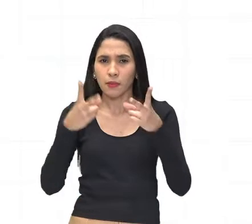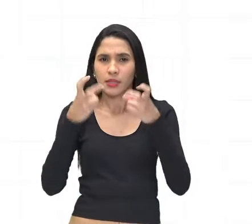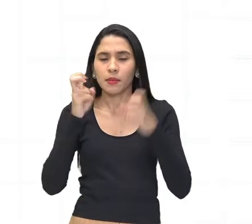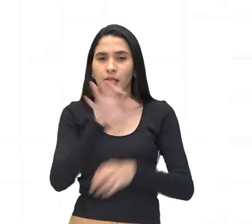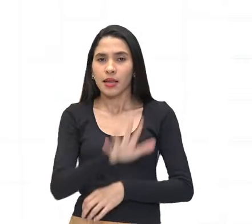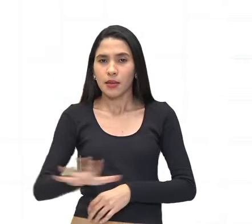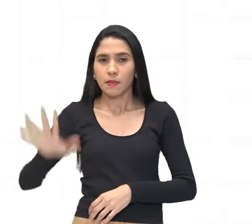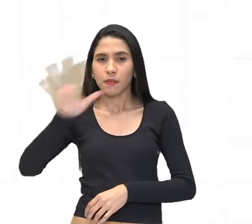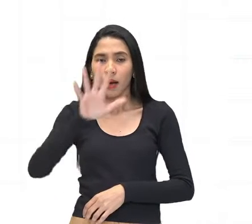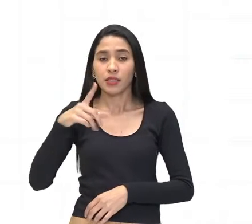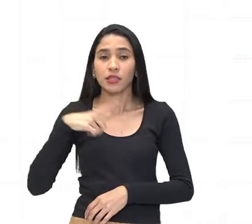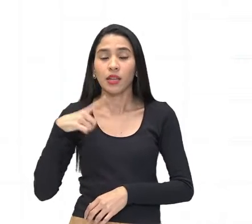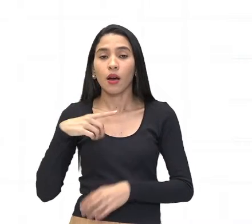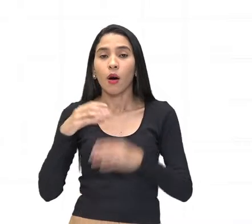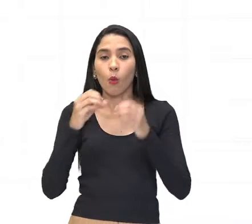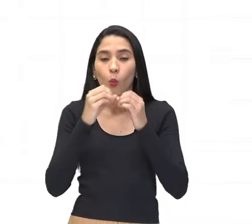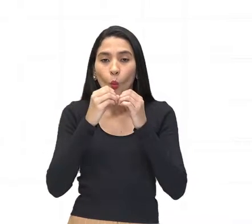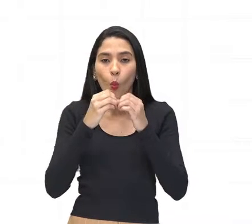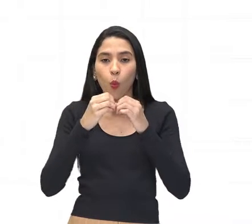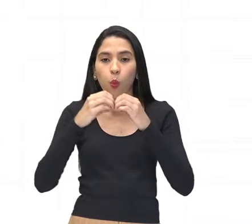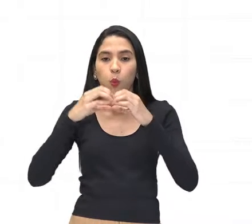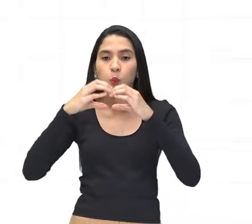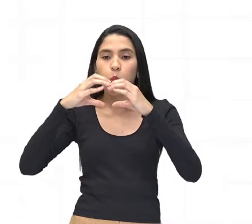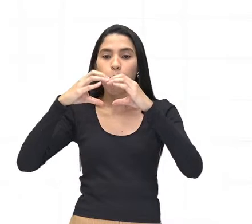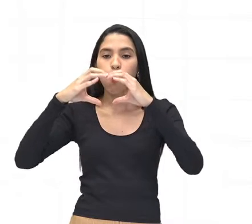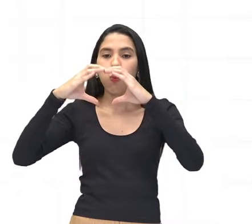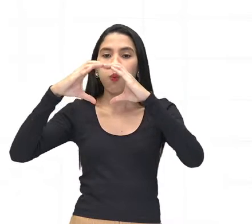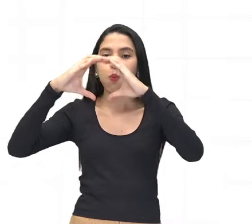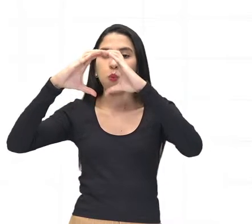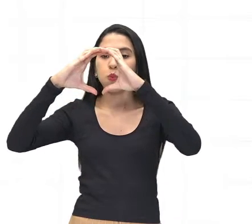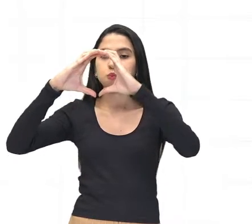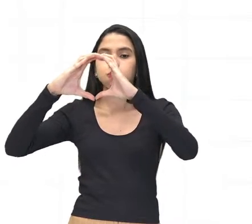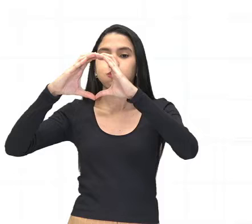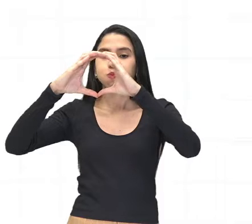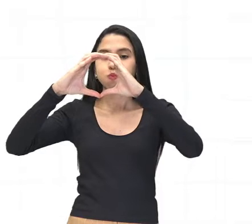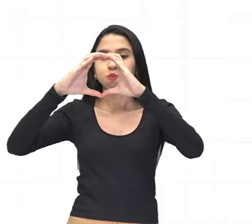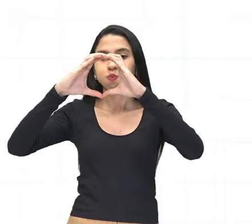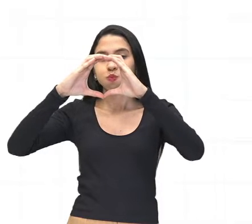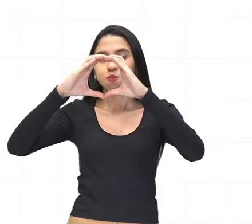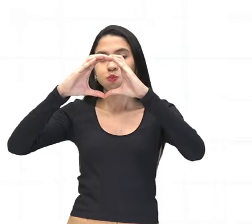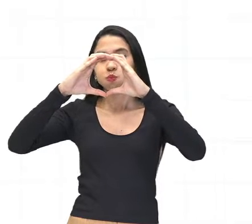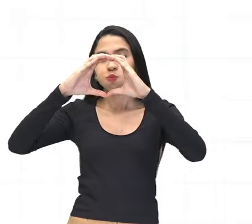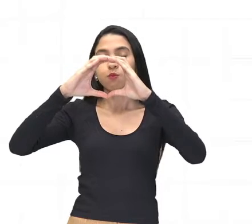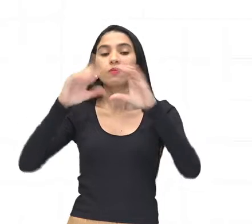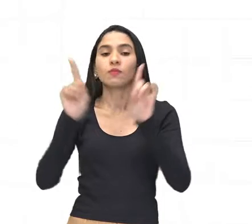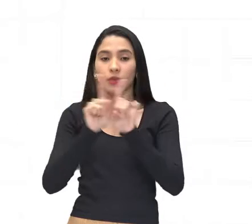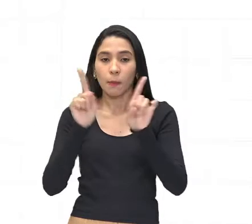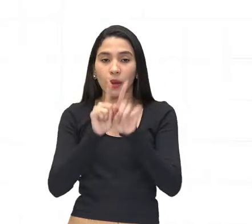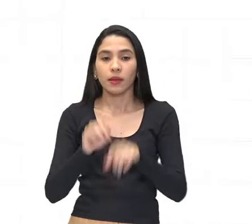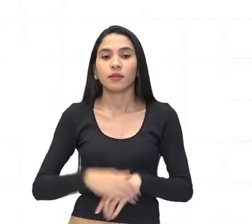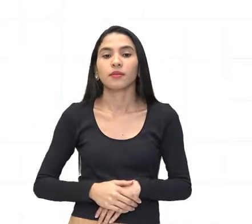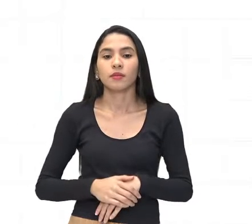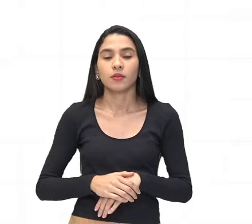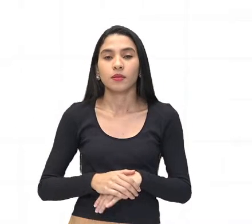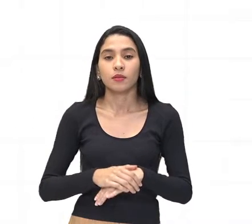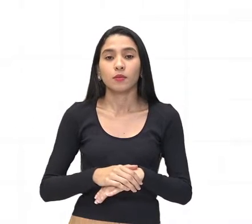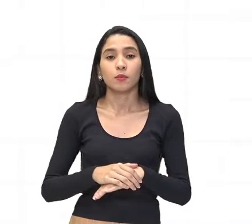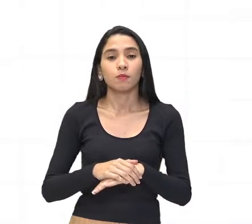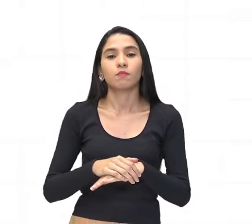nós temos um balão, uma bexiga cheia, e nós temos também uma